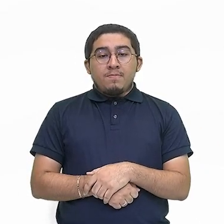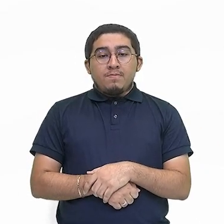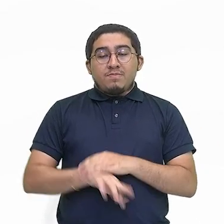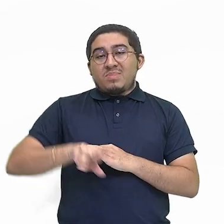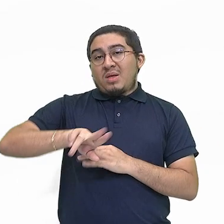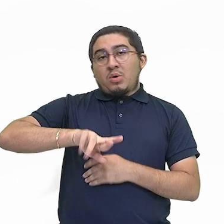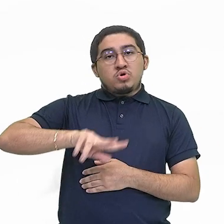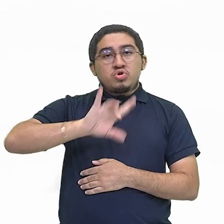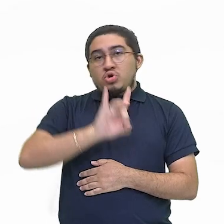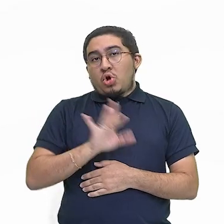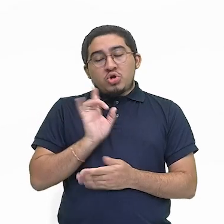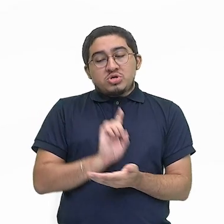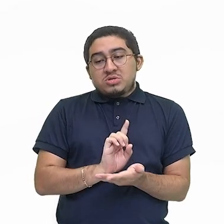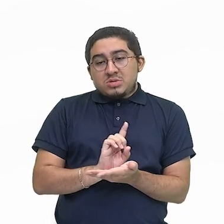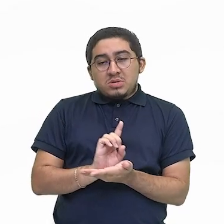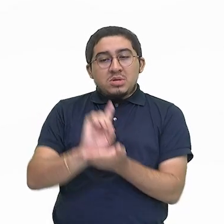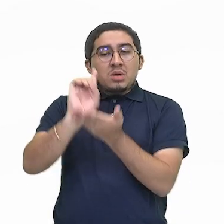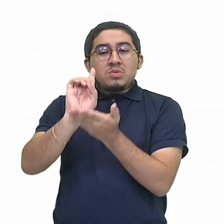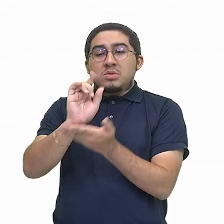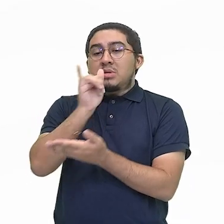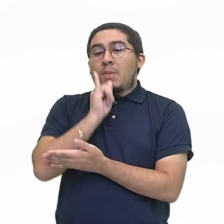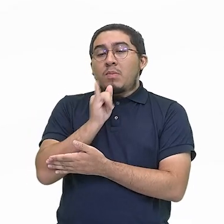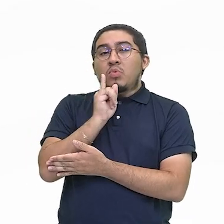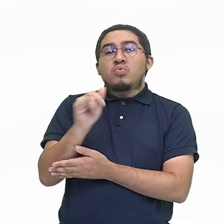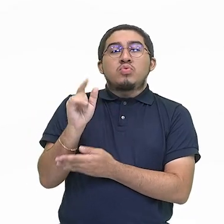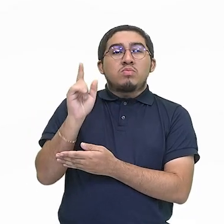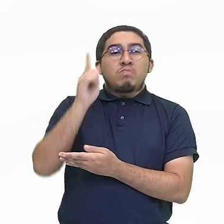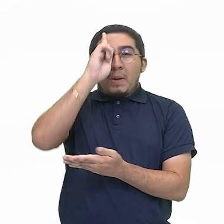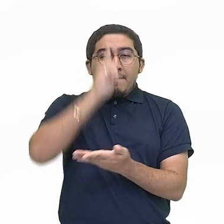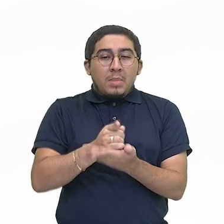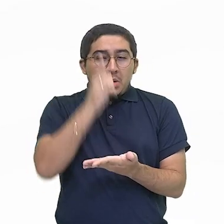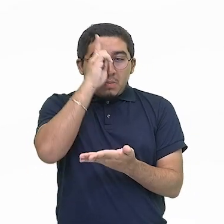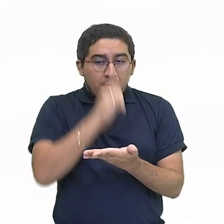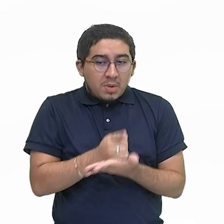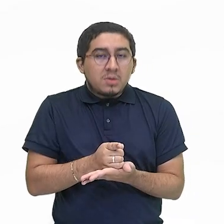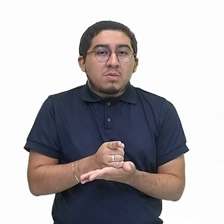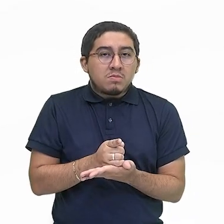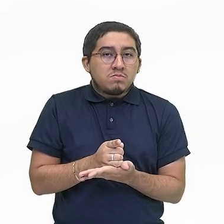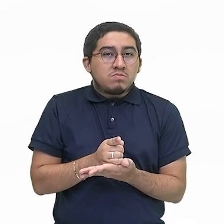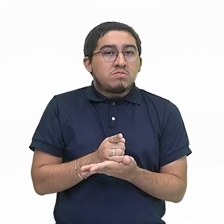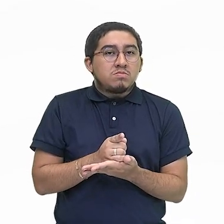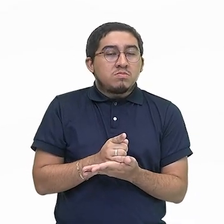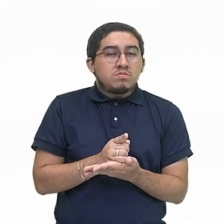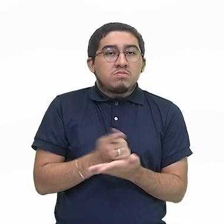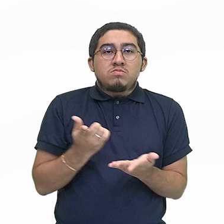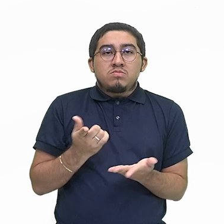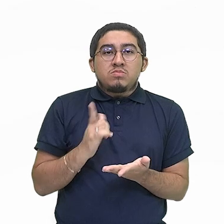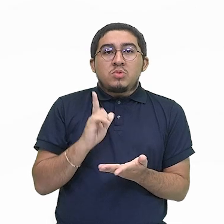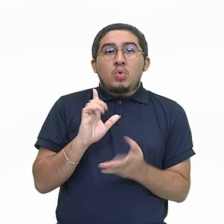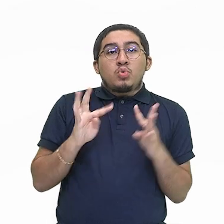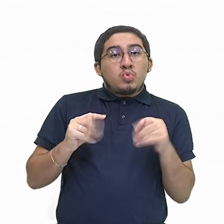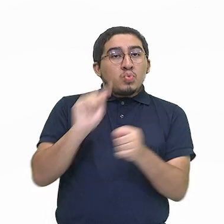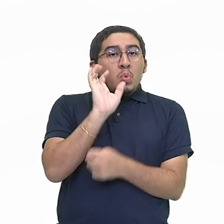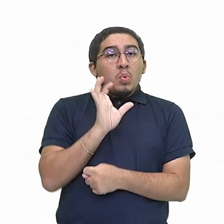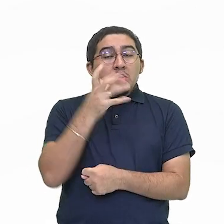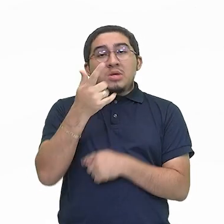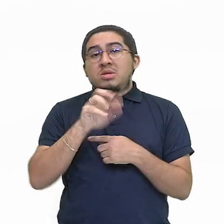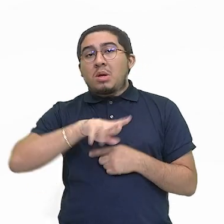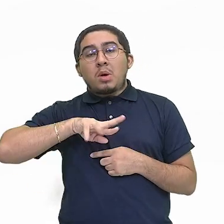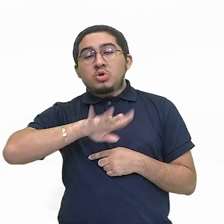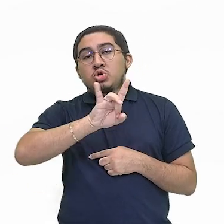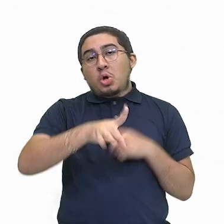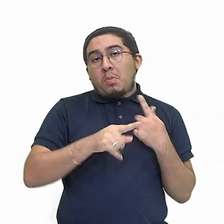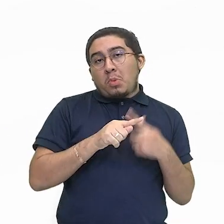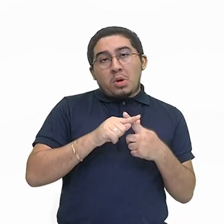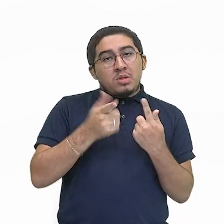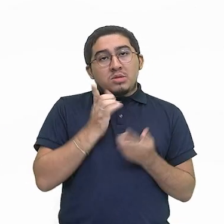só Deus, não é Deus que vai dizer o que a gente tem que fazer. As coisas acontecem não só porque Deus quer, né, porque é castigo